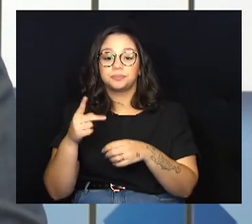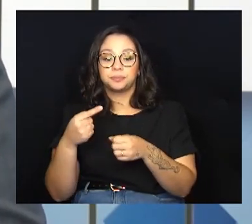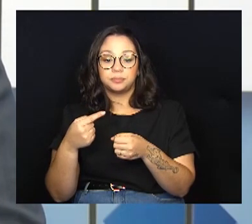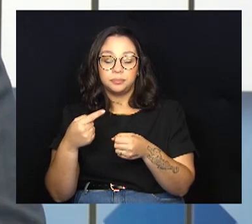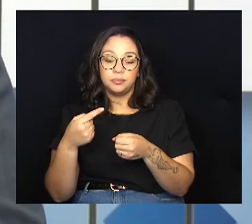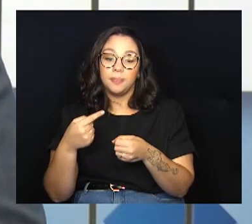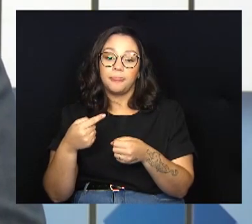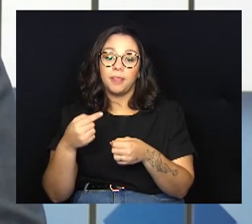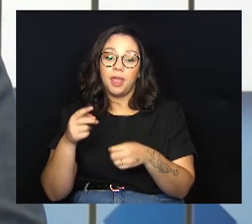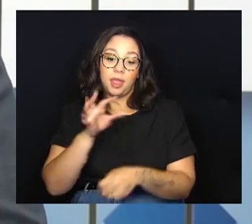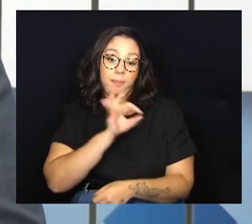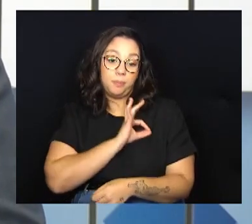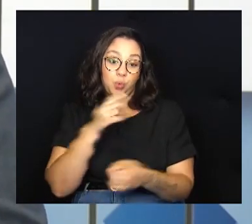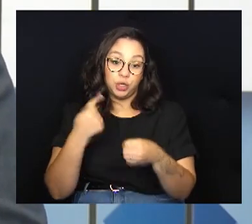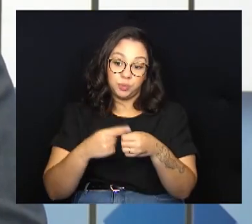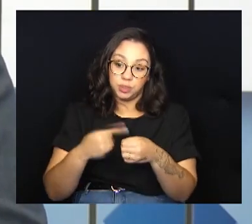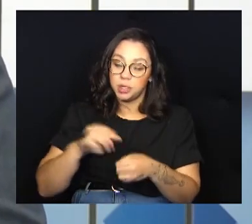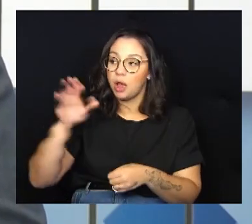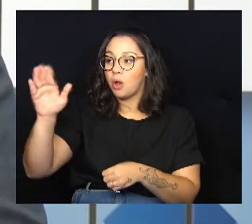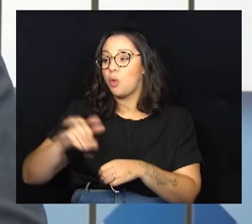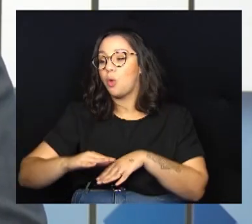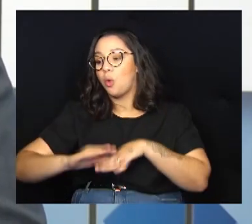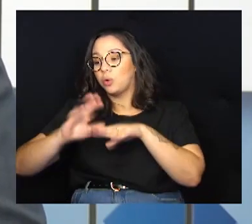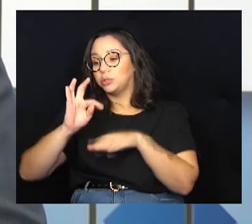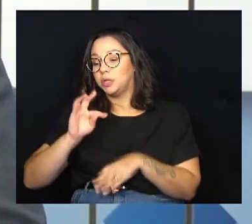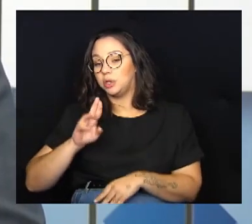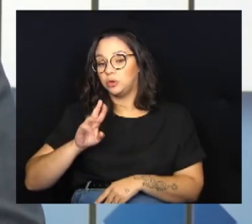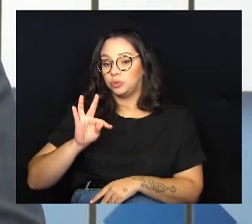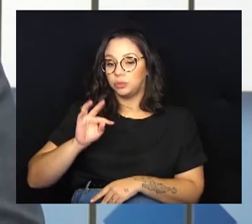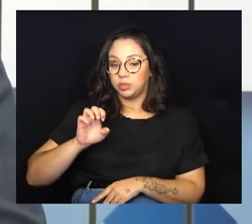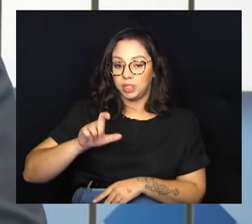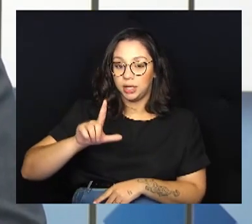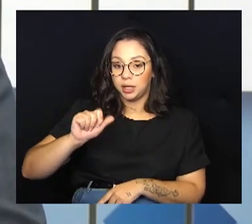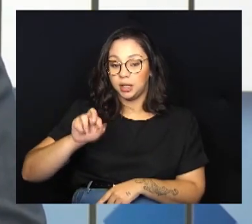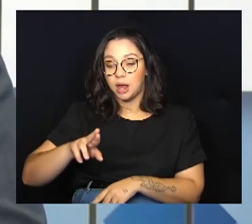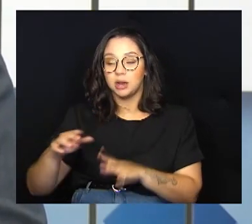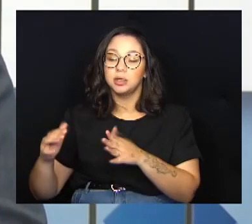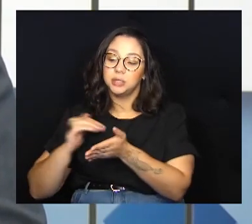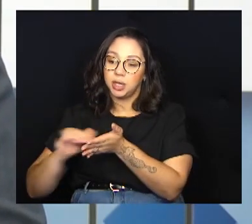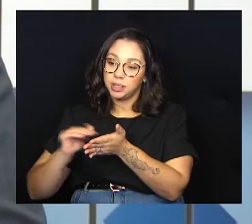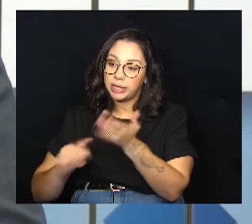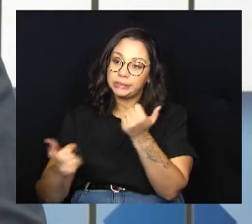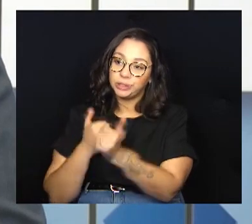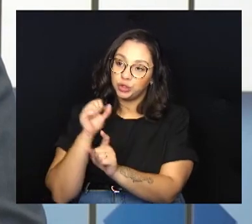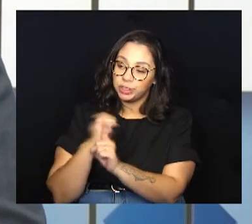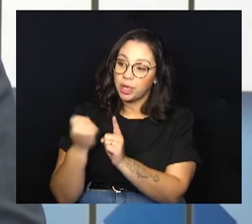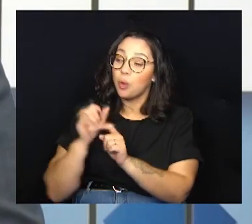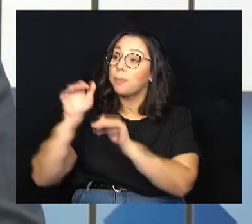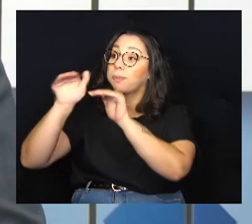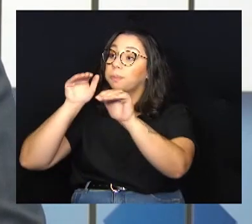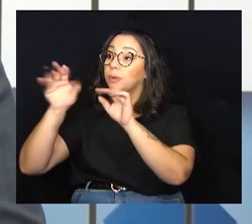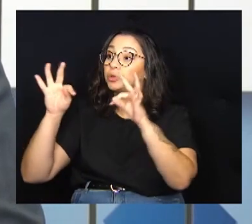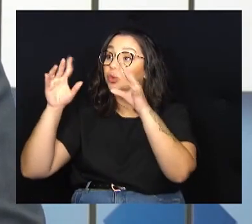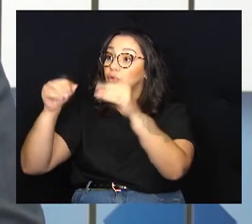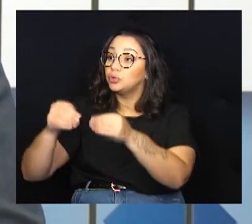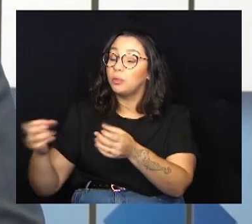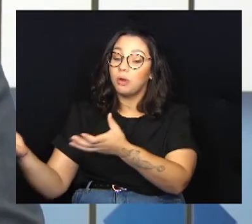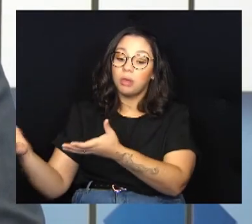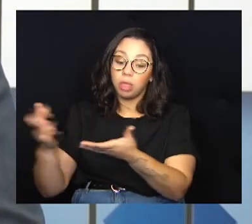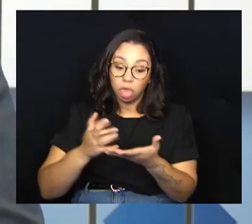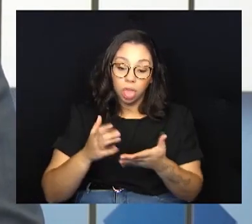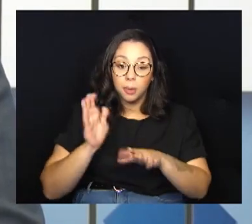cobertor e vejo entrega de comida. Isso para mim não é política pública. Política pública para mim seria um trabalho voltado para